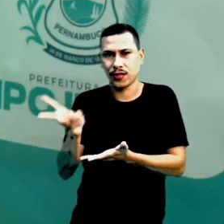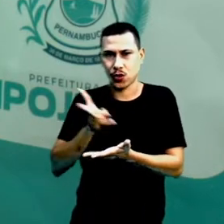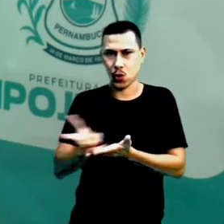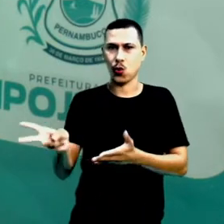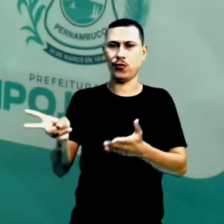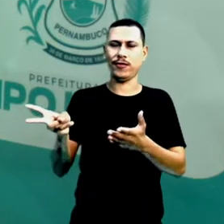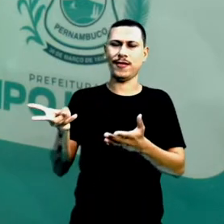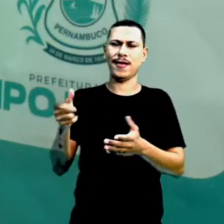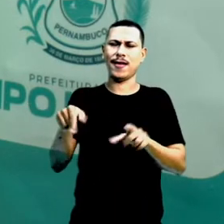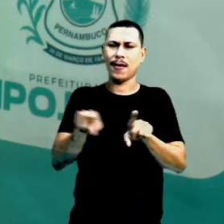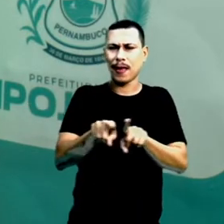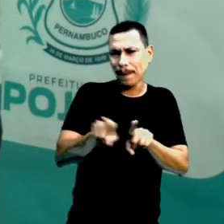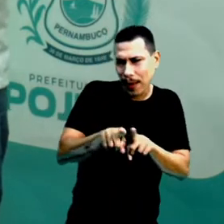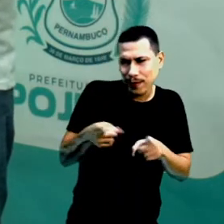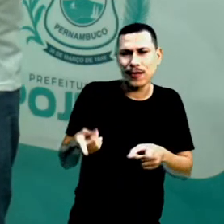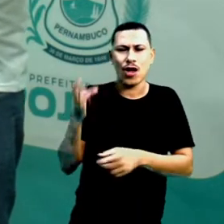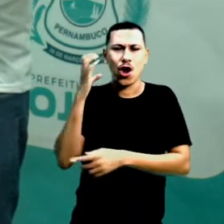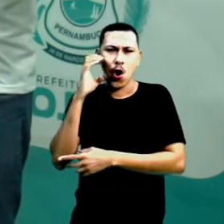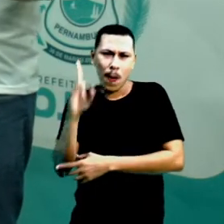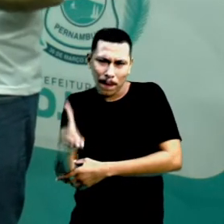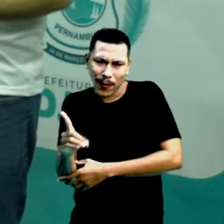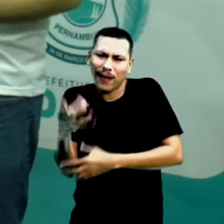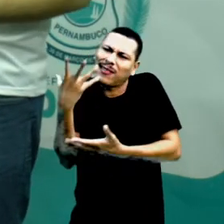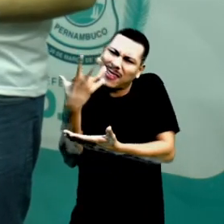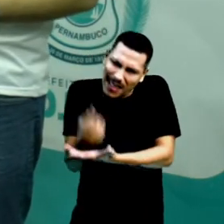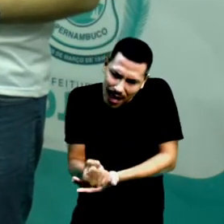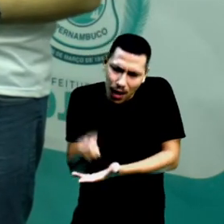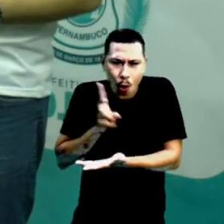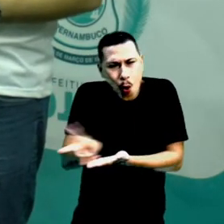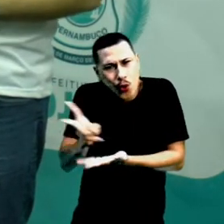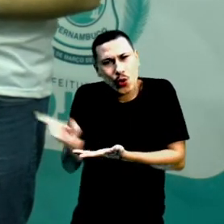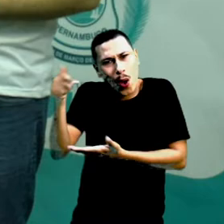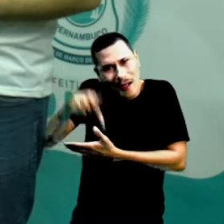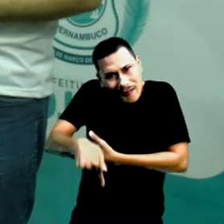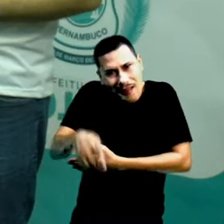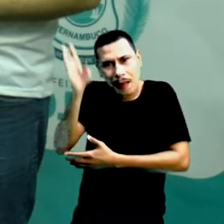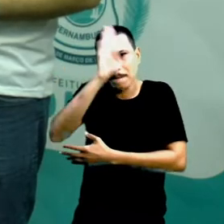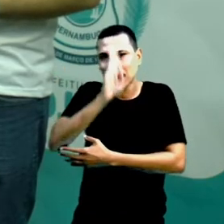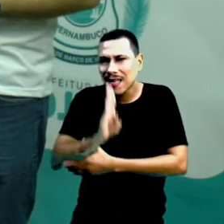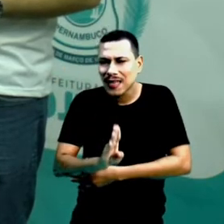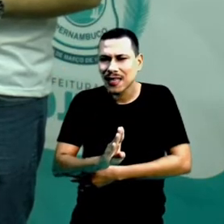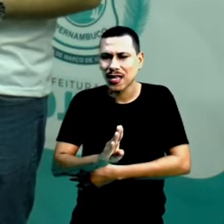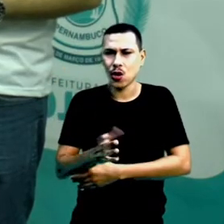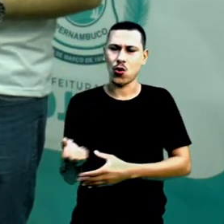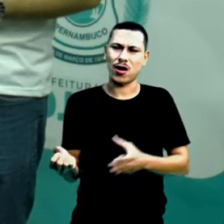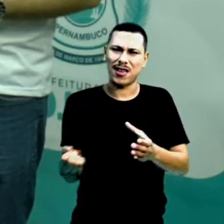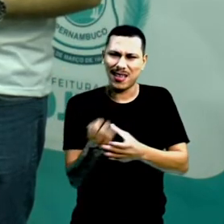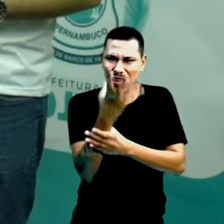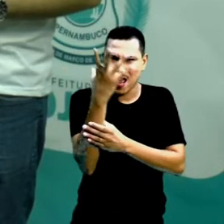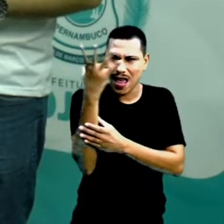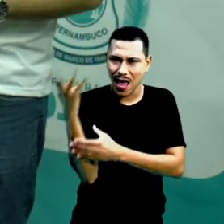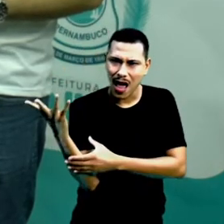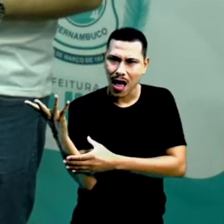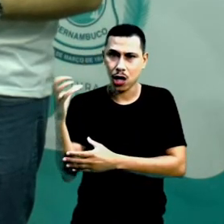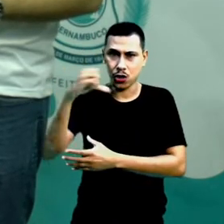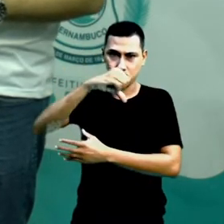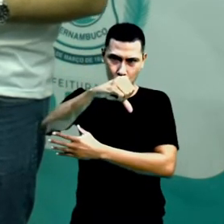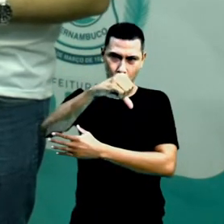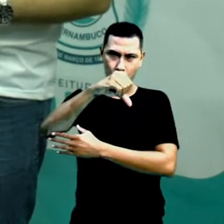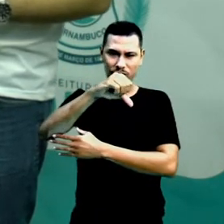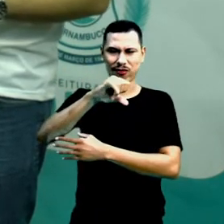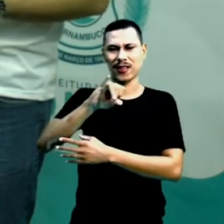e o Dom Pedro, ele acaba aceitando esse pedido, dando origem ao chamado Dia do Fico, né?